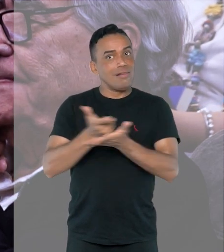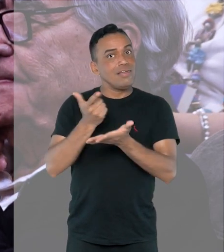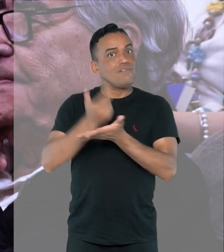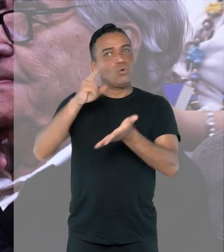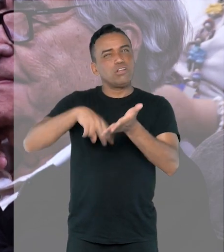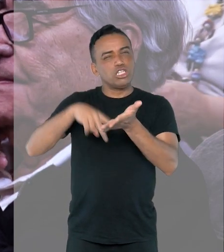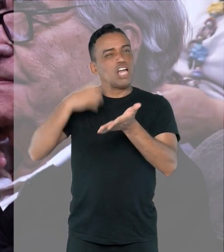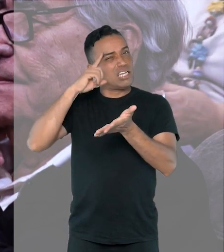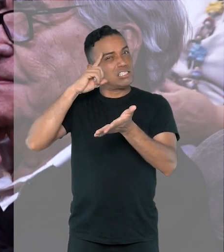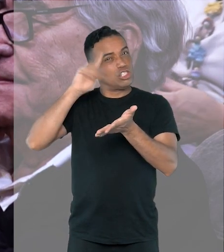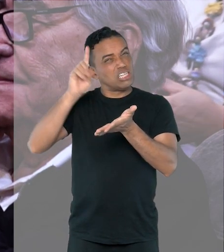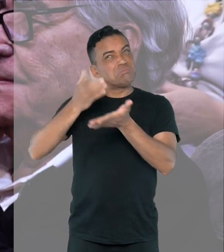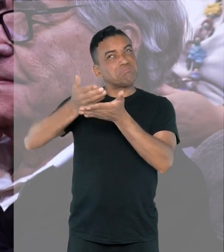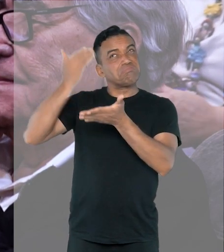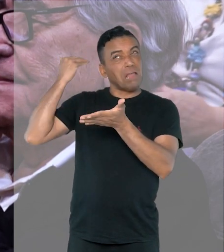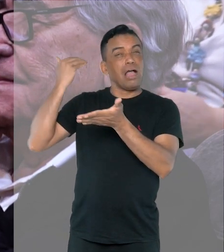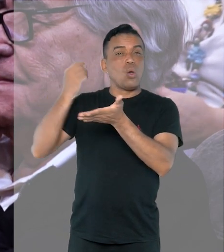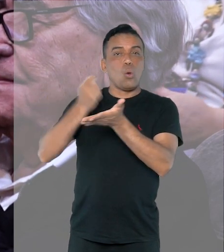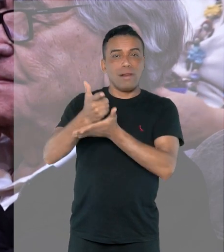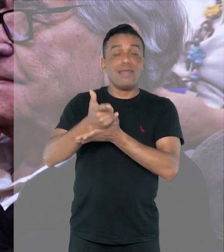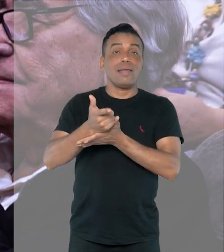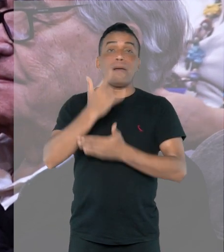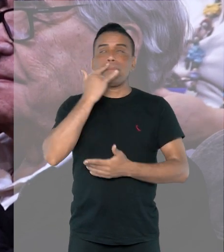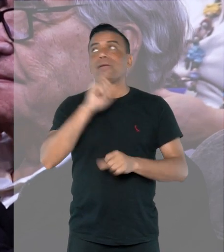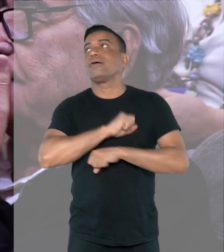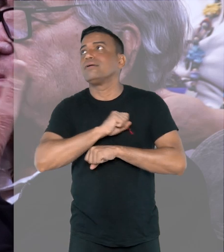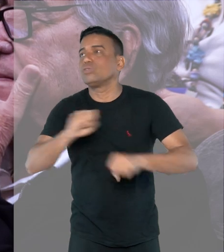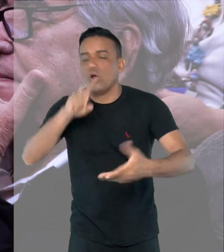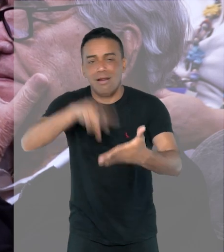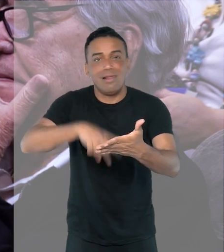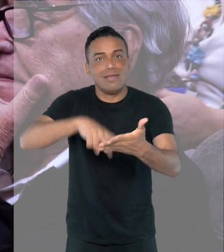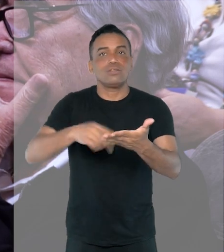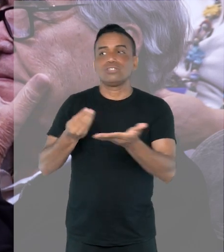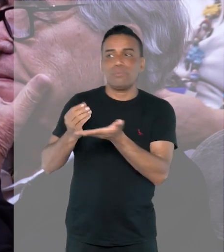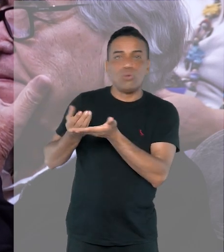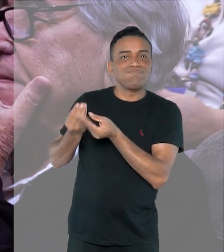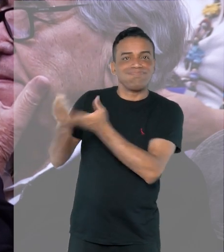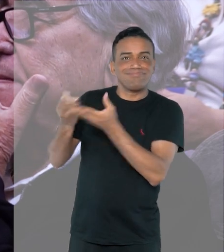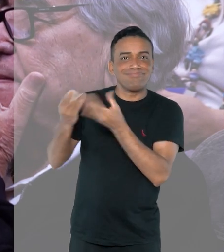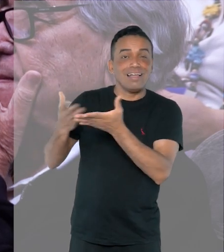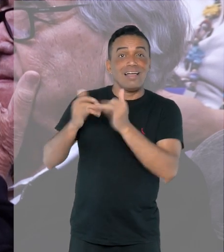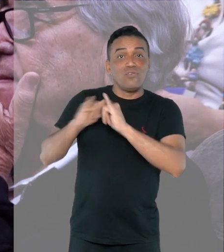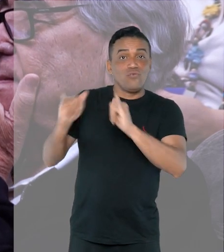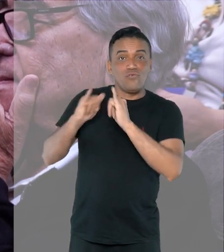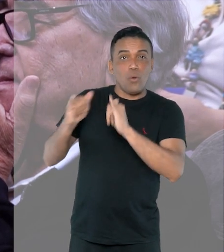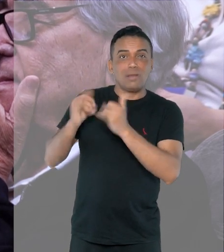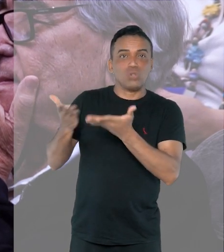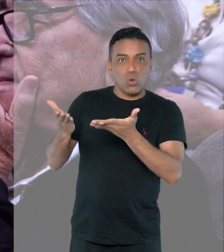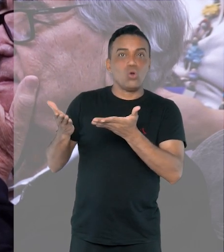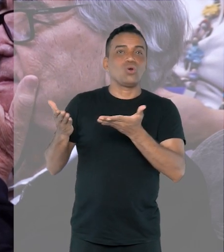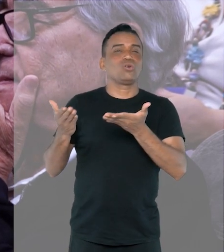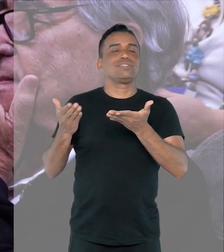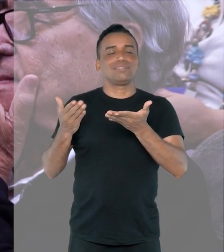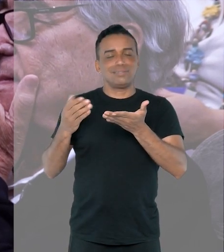dias, né? Meu pai adora ler, então eu sempre busco alimentá-lo aqui de informações aí ao longo da vida